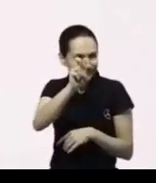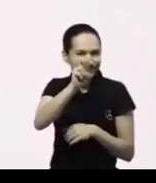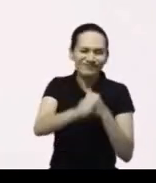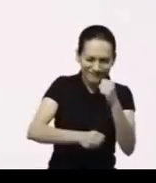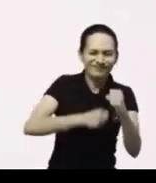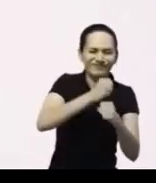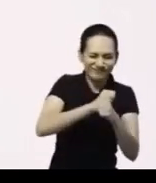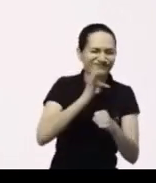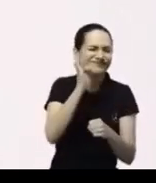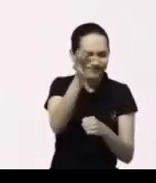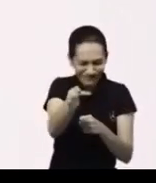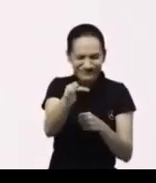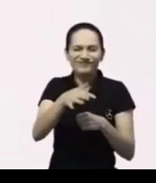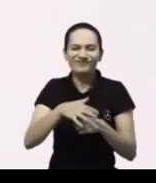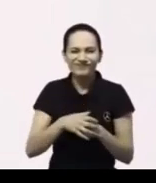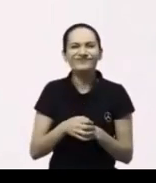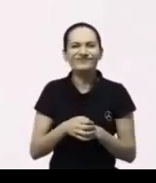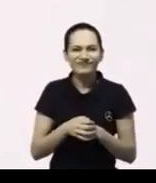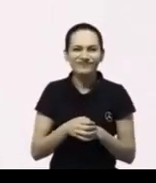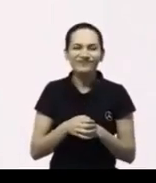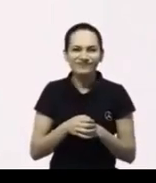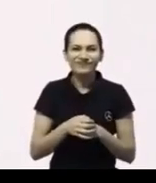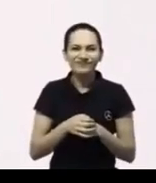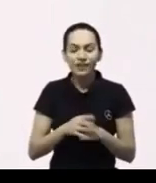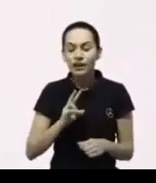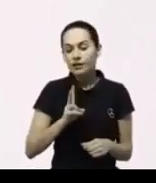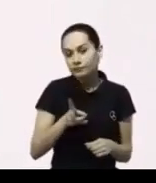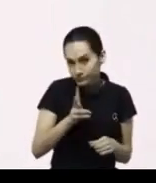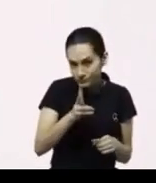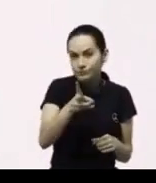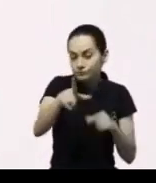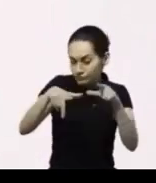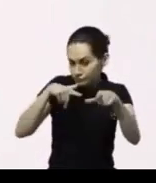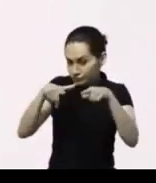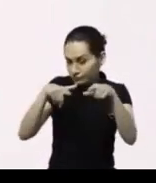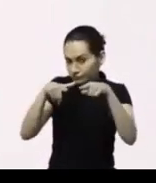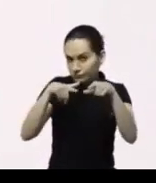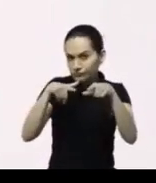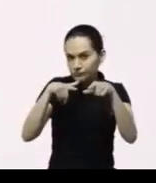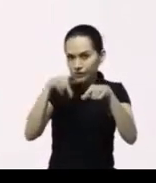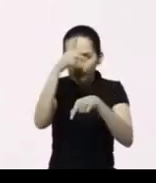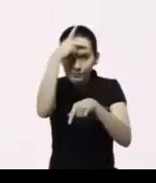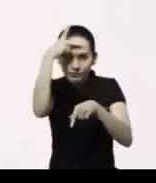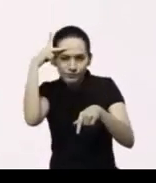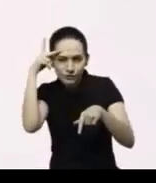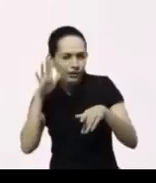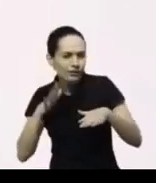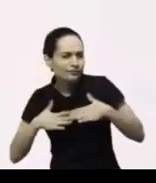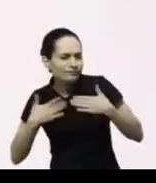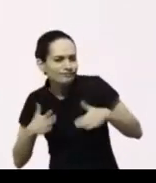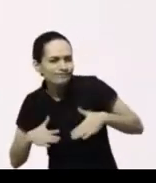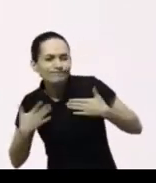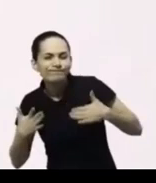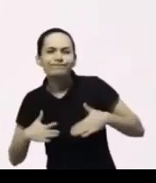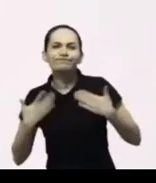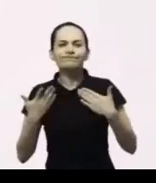65 anos, para continuarmos trabalhando com pessoas dedicadas,